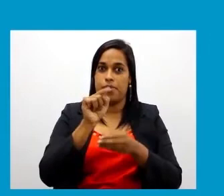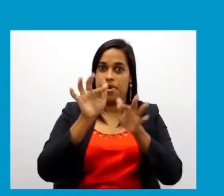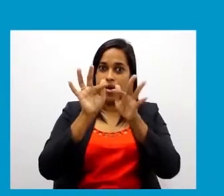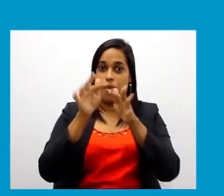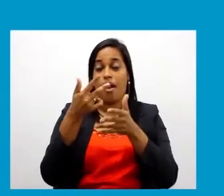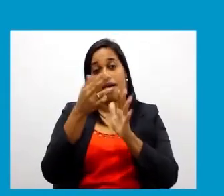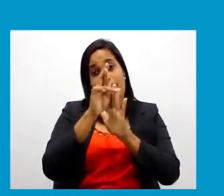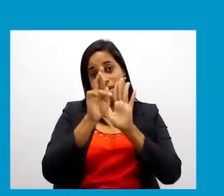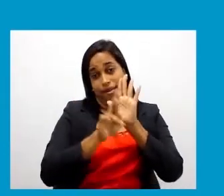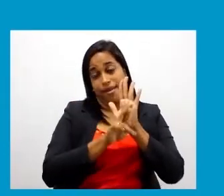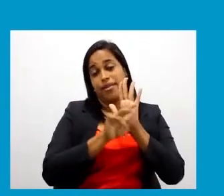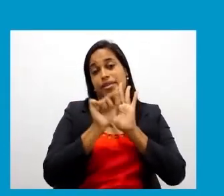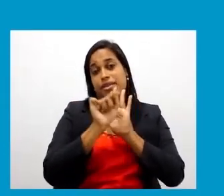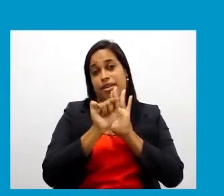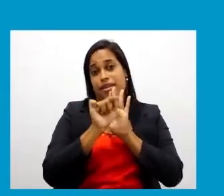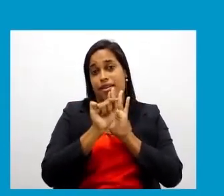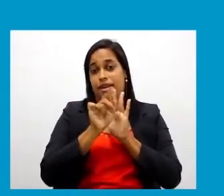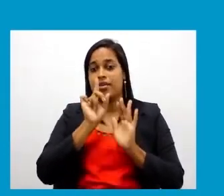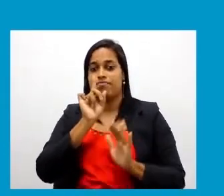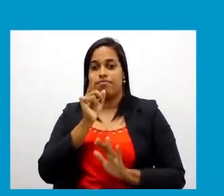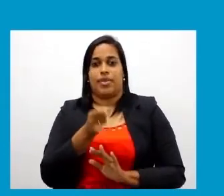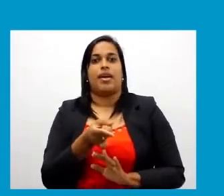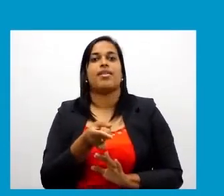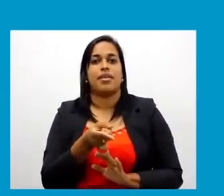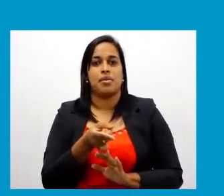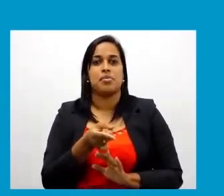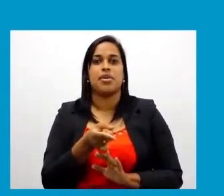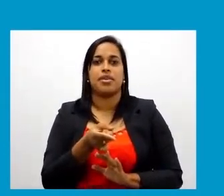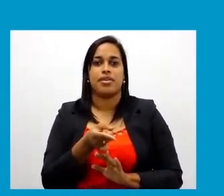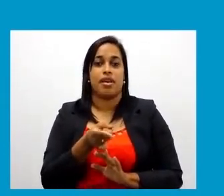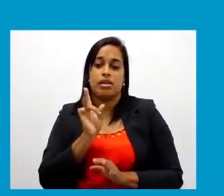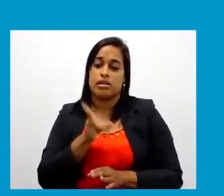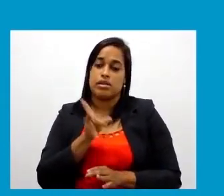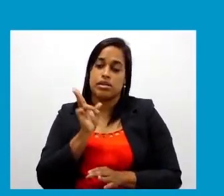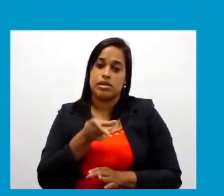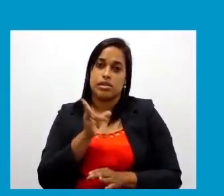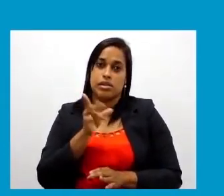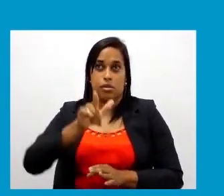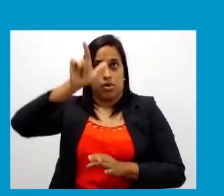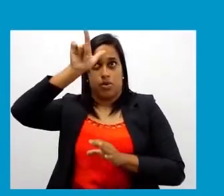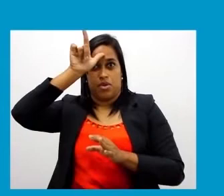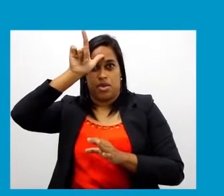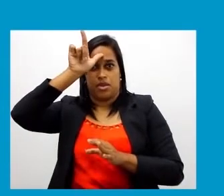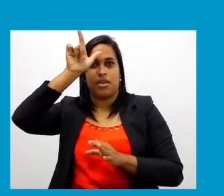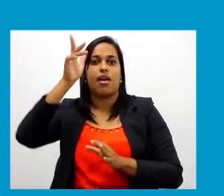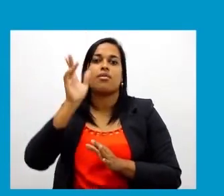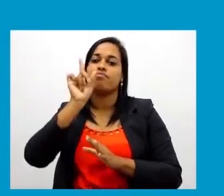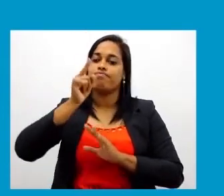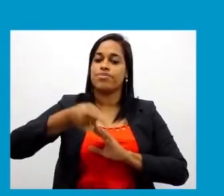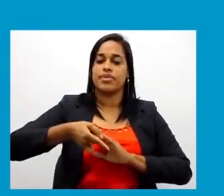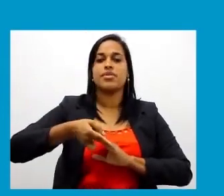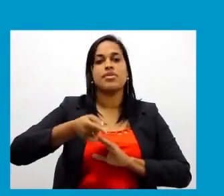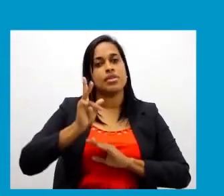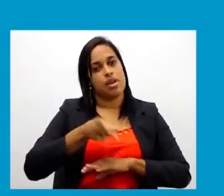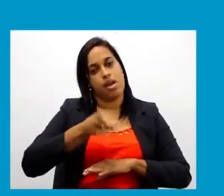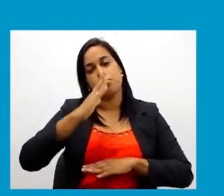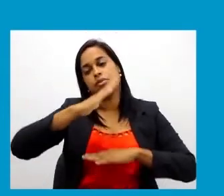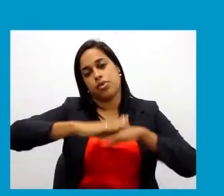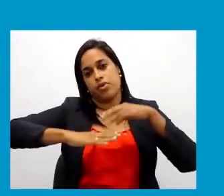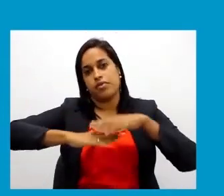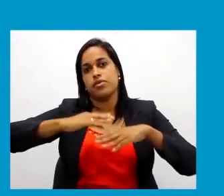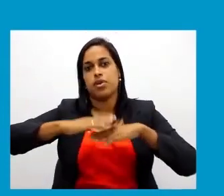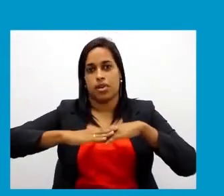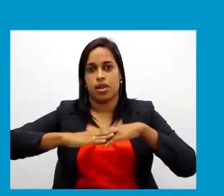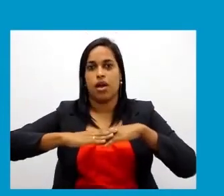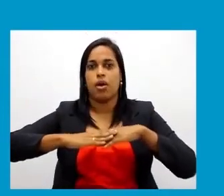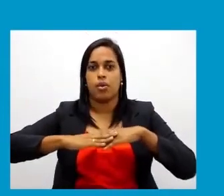uma norma, é uma regra. Ele estabelece uma regra de cima para baixo. Uma comunicação descendente. Existe uma outra chamada